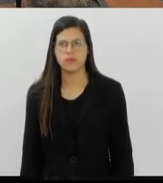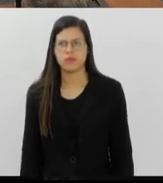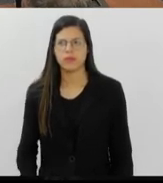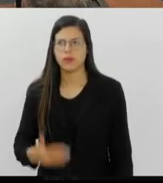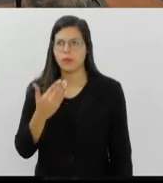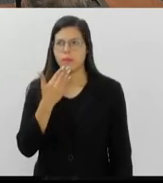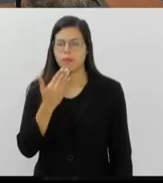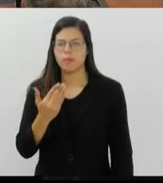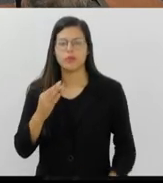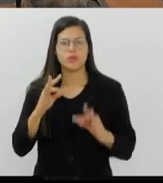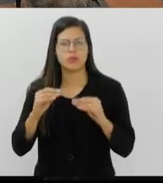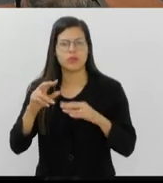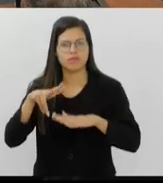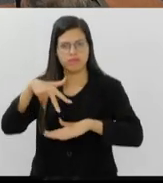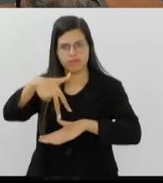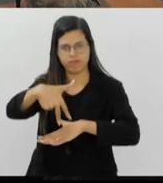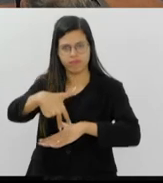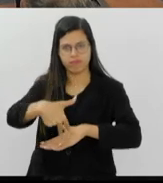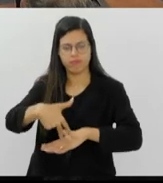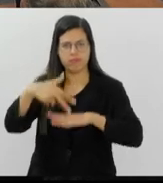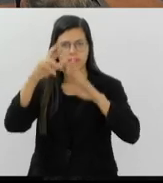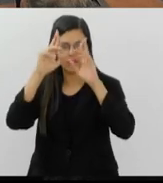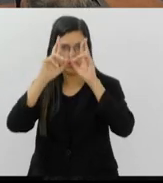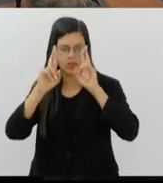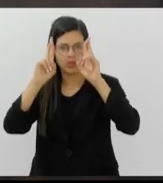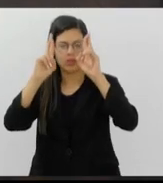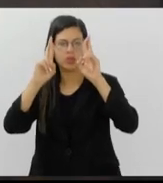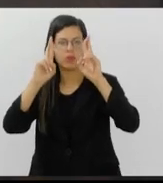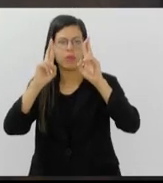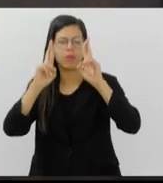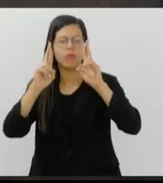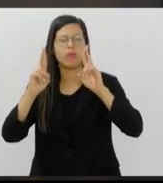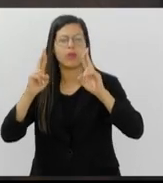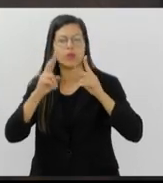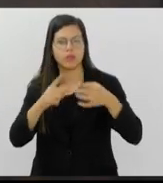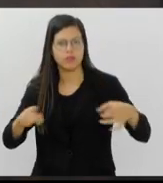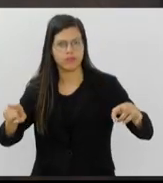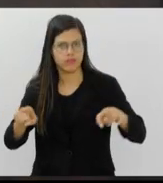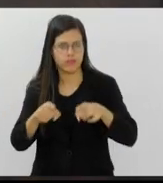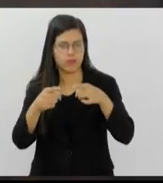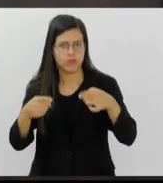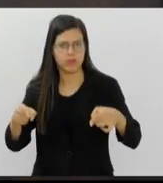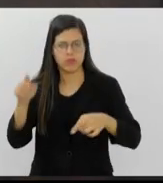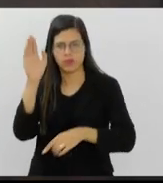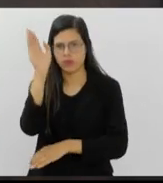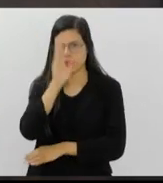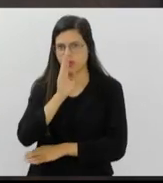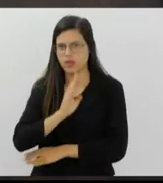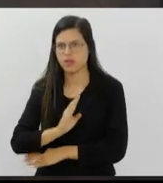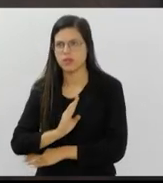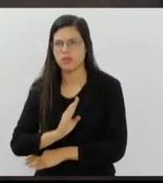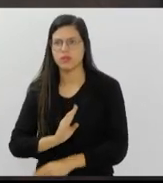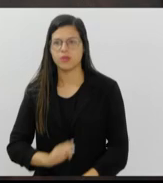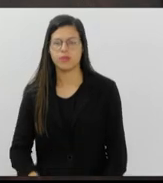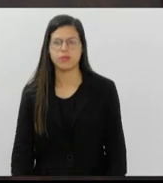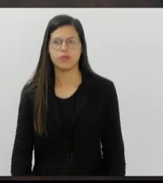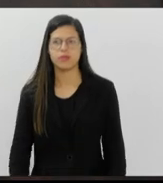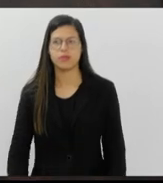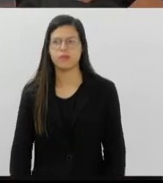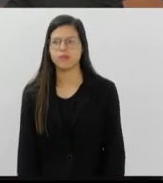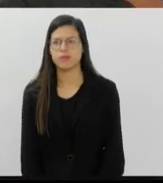Solicito a todos que se coloquem em posição de respeito para ouvirmos a execução do hino nacional